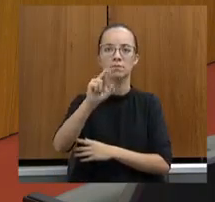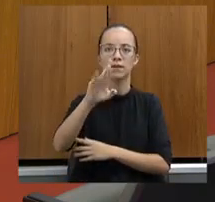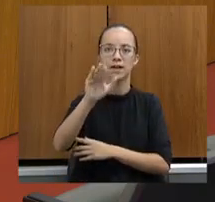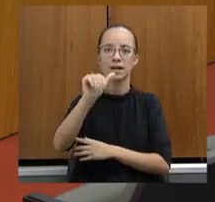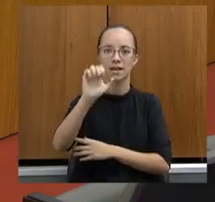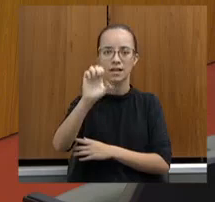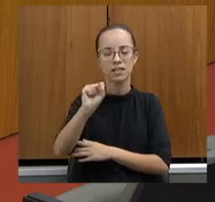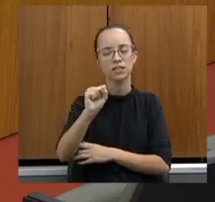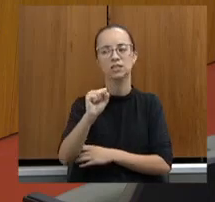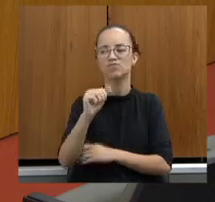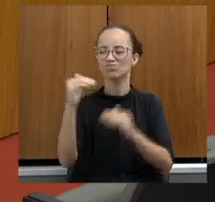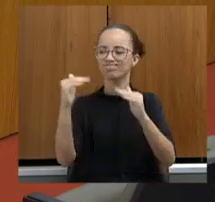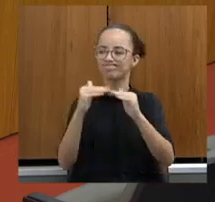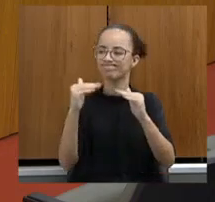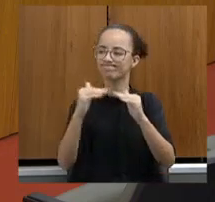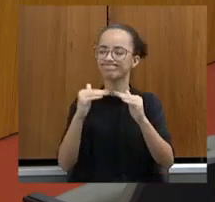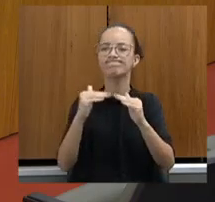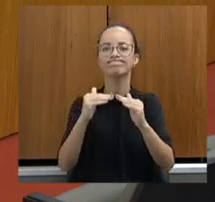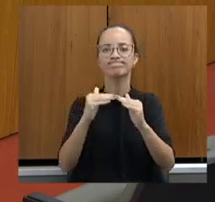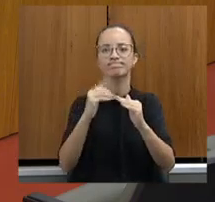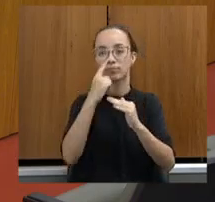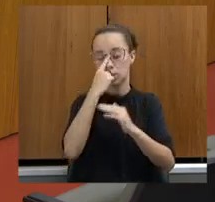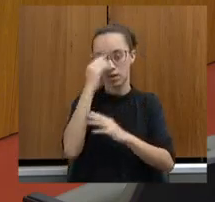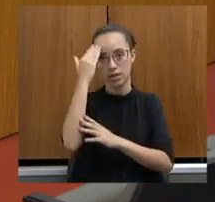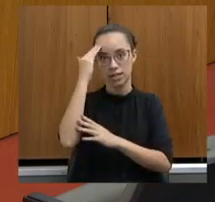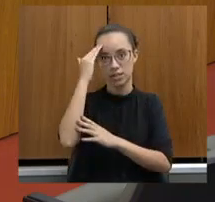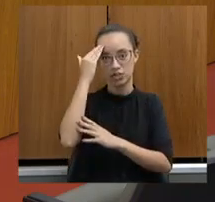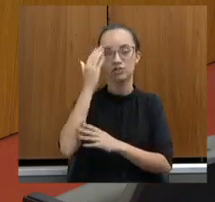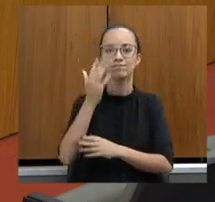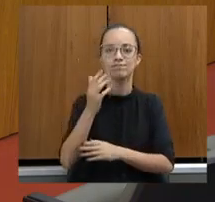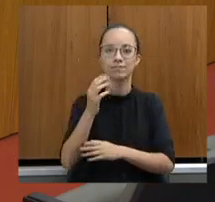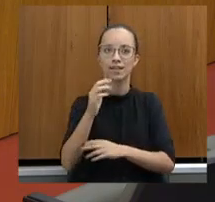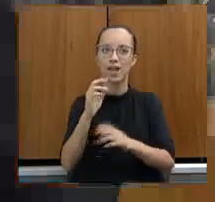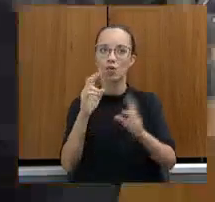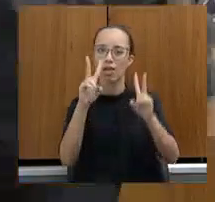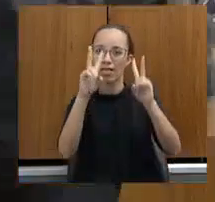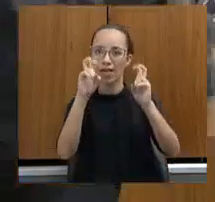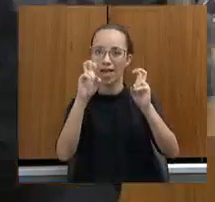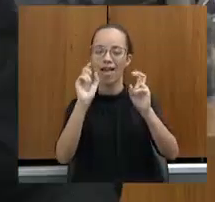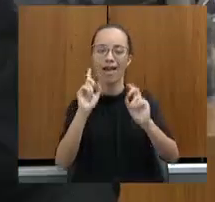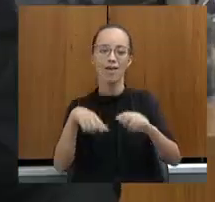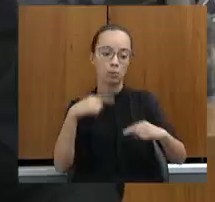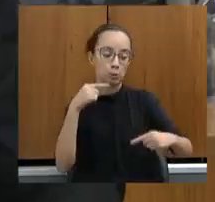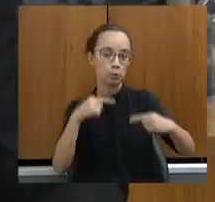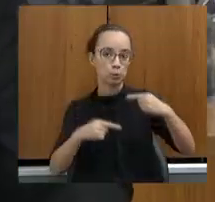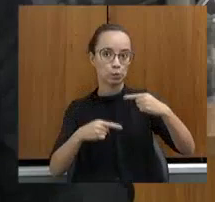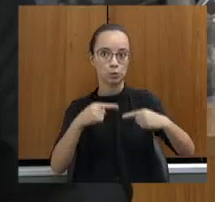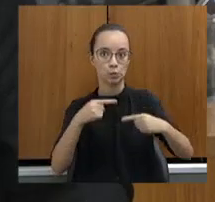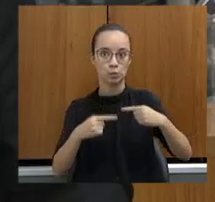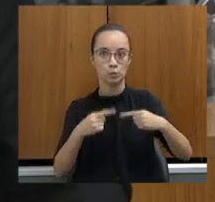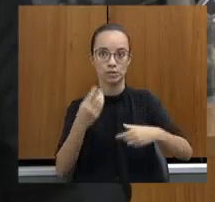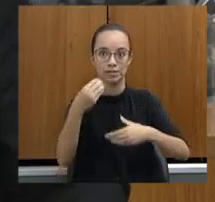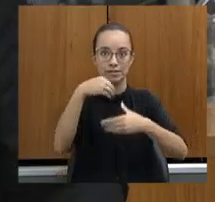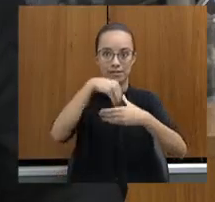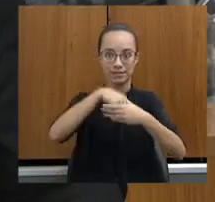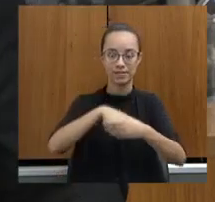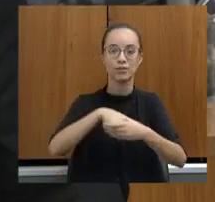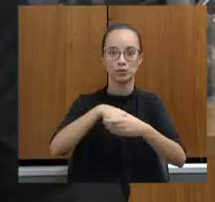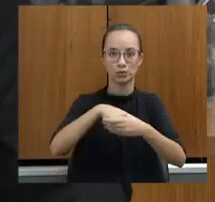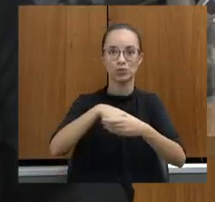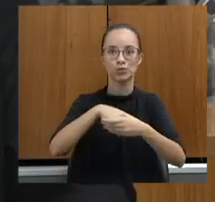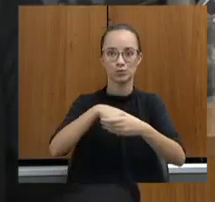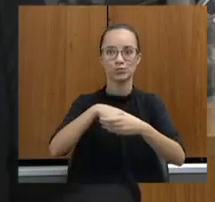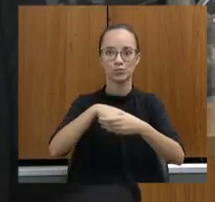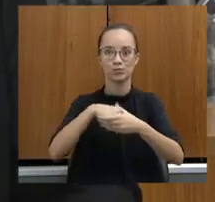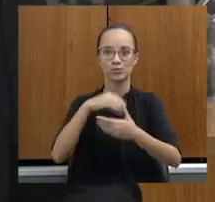isso é extremamente necessário e Pelo que eu entendi vai ser uma pauta muito debatida no Congresso Nacional agora